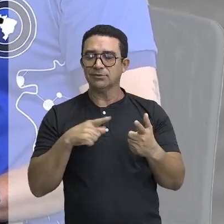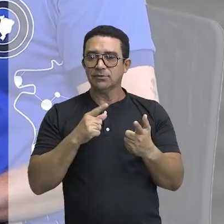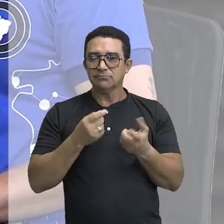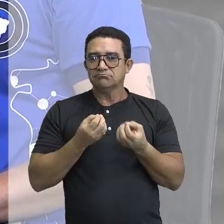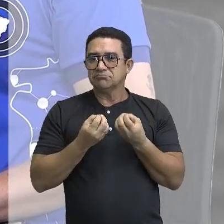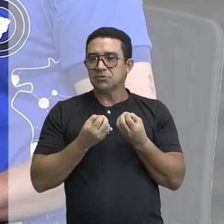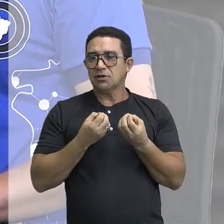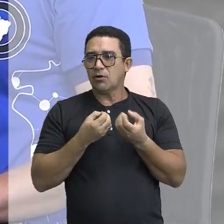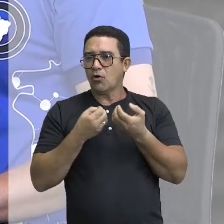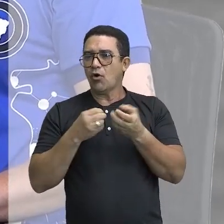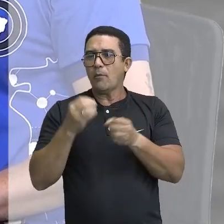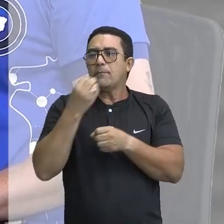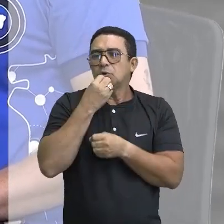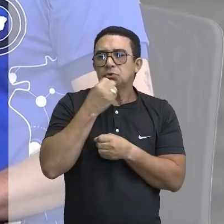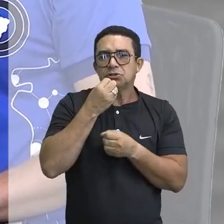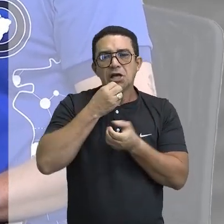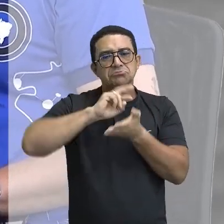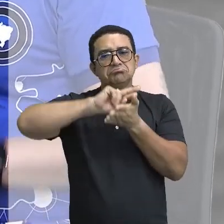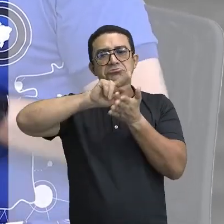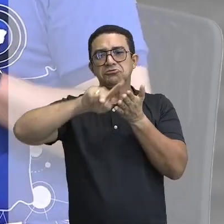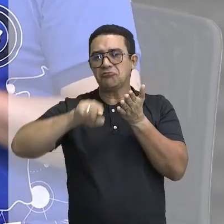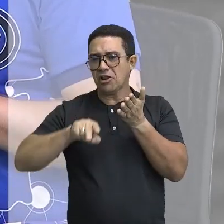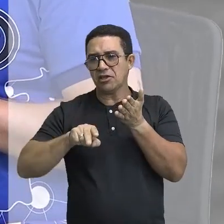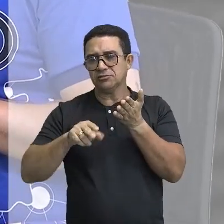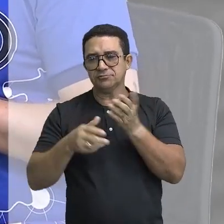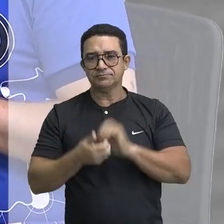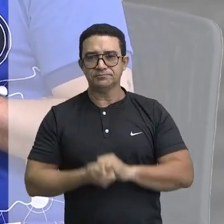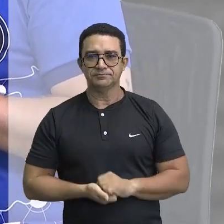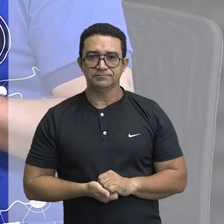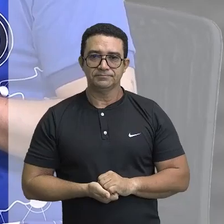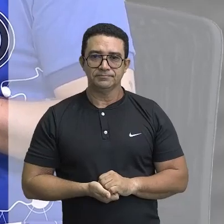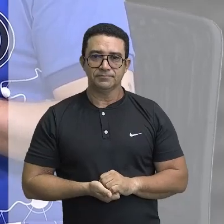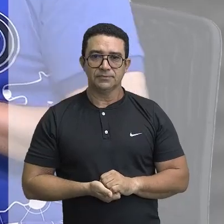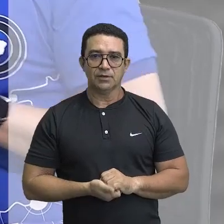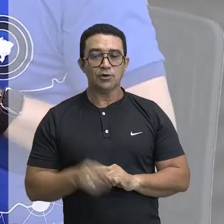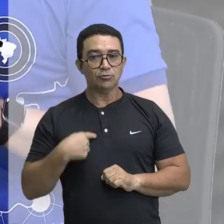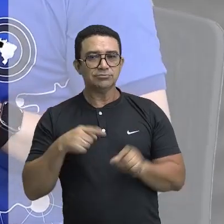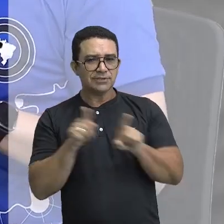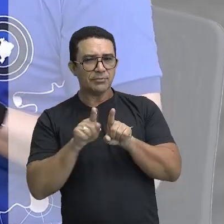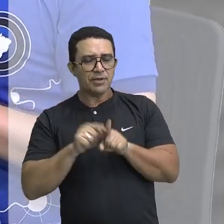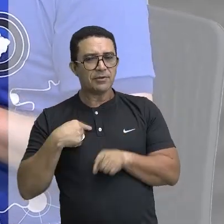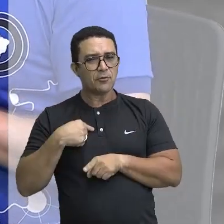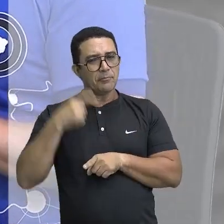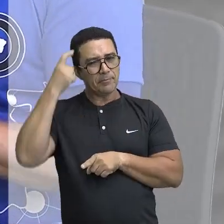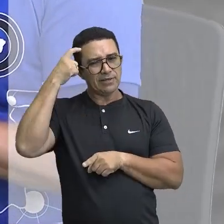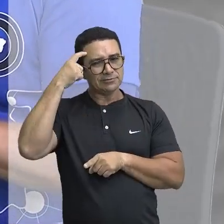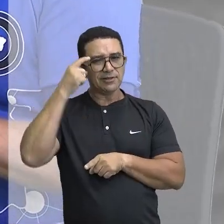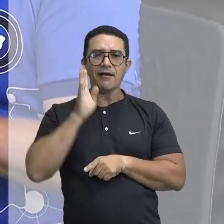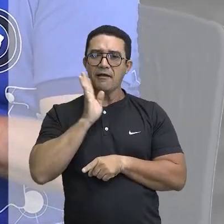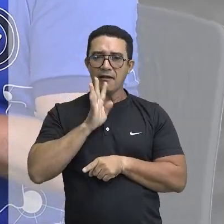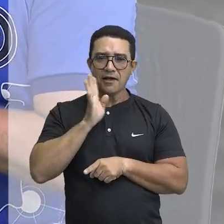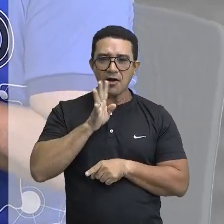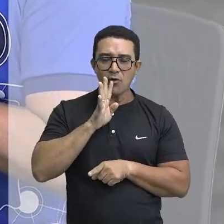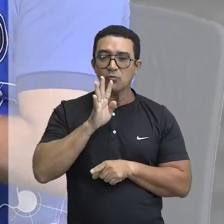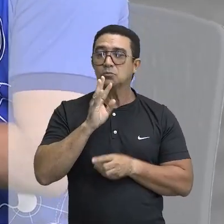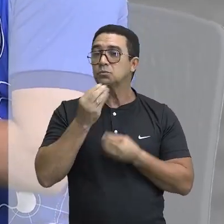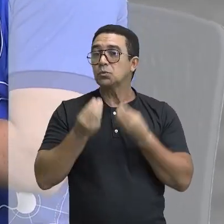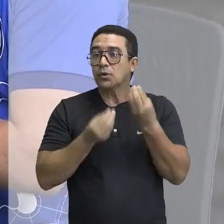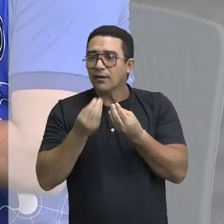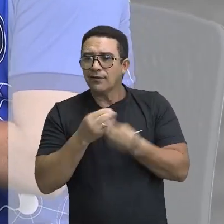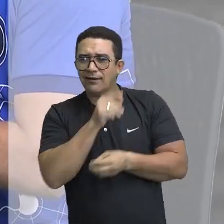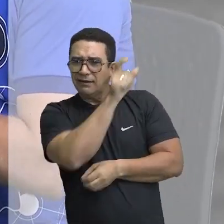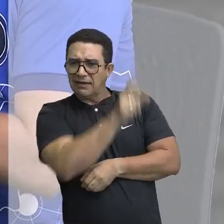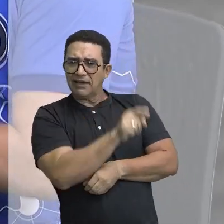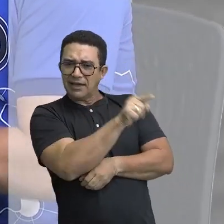para ele, né? Que massa, que legal, né, professor? Exatamente, professor. E o legal também de tudo isso é que a gente vê aí um